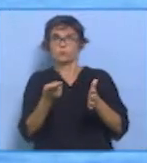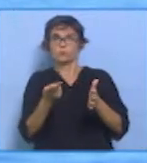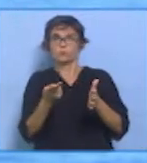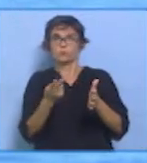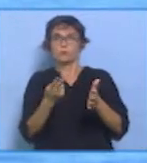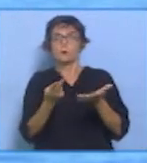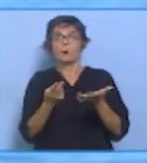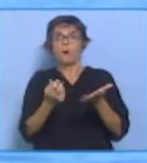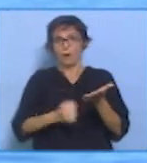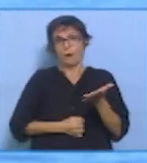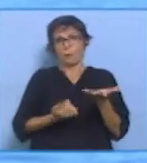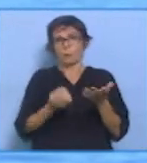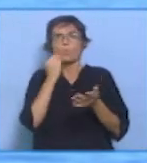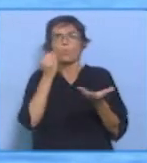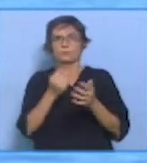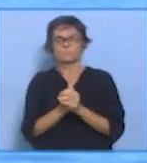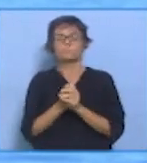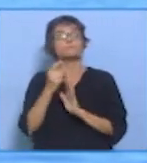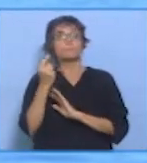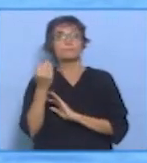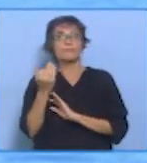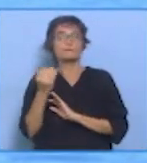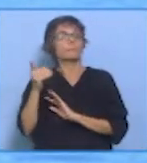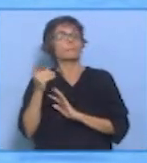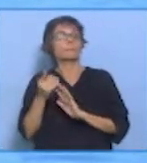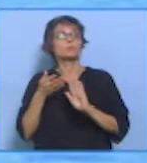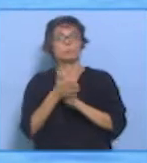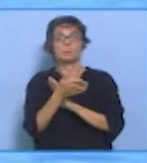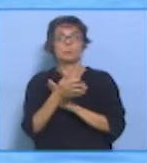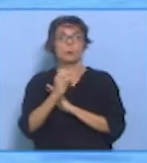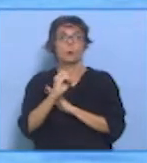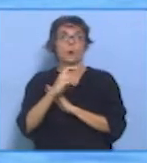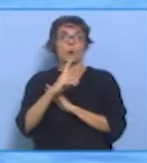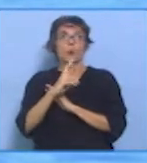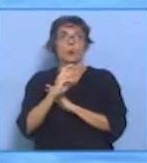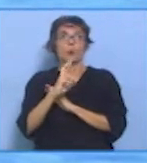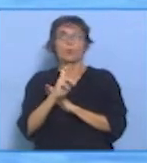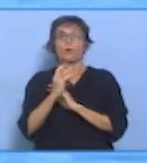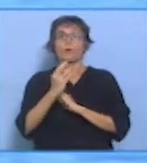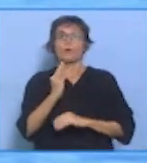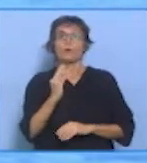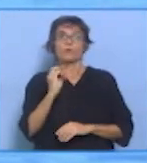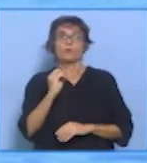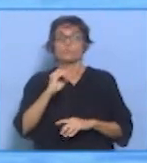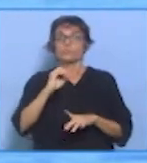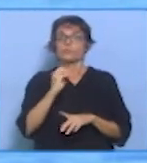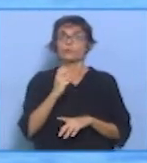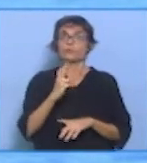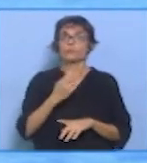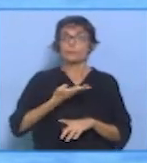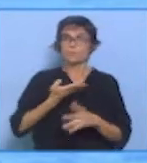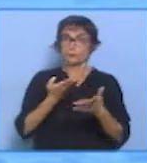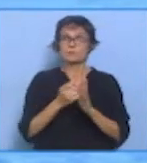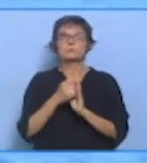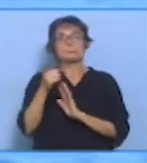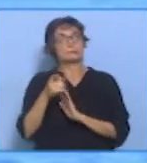Oxford, e em Oxford ele teve que assinar os 38 artigos para poder entrar em